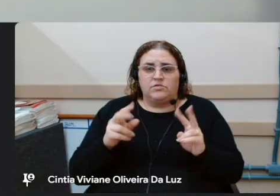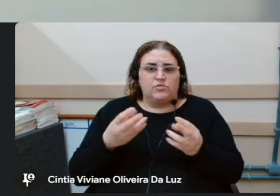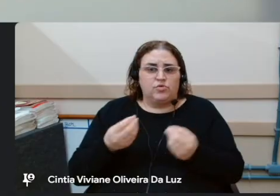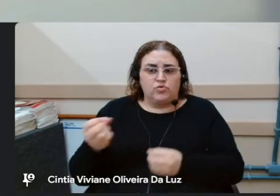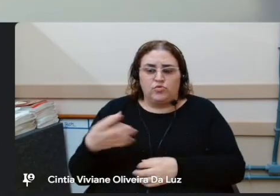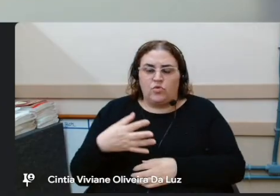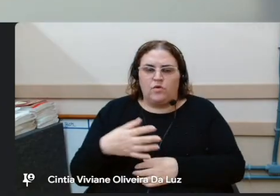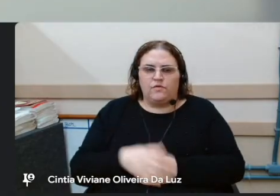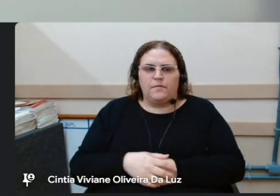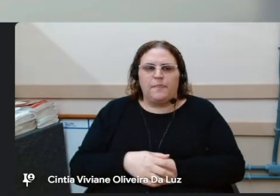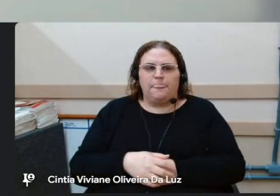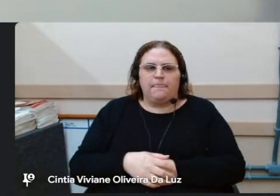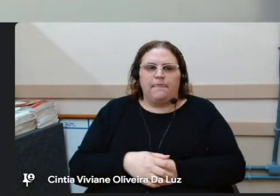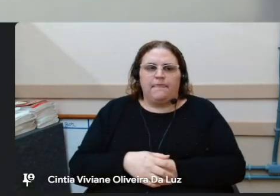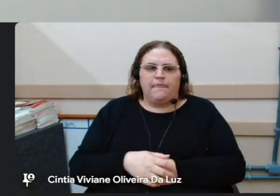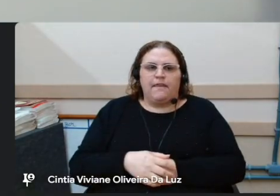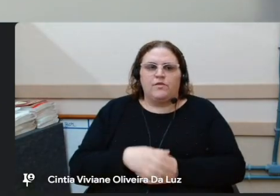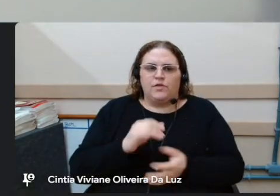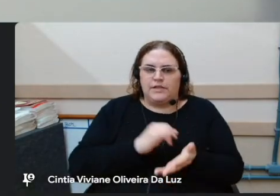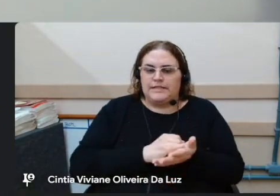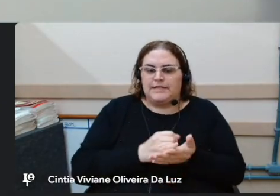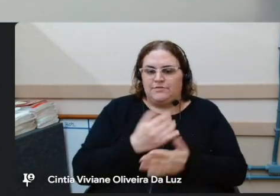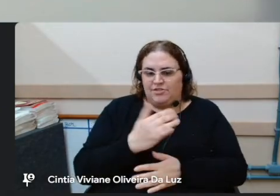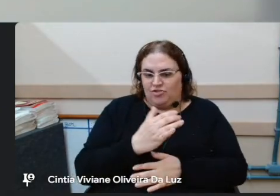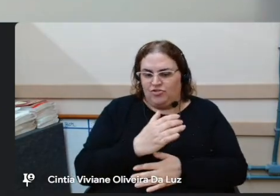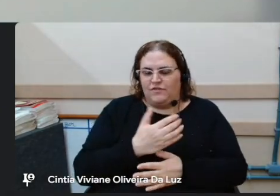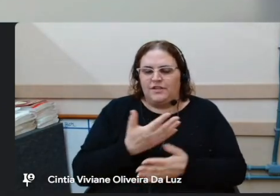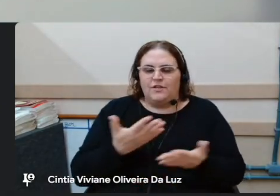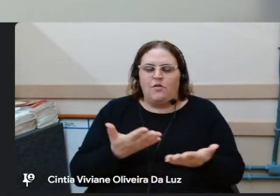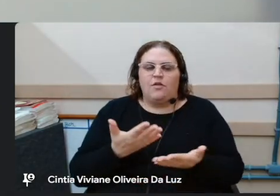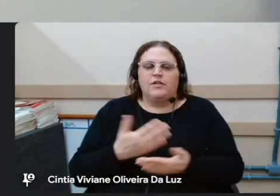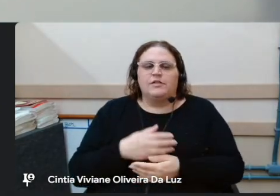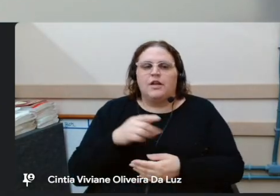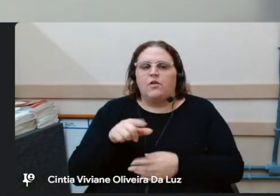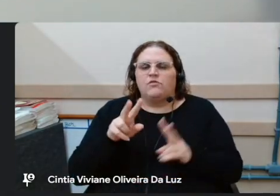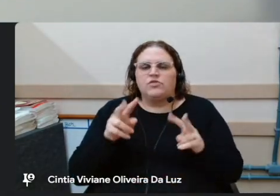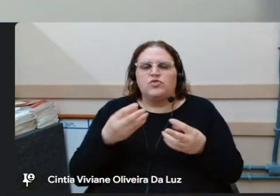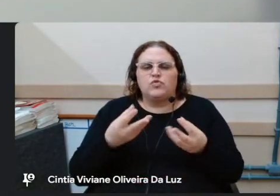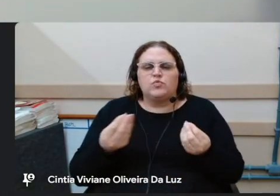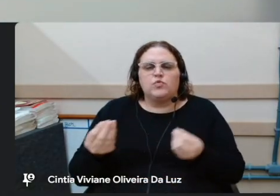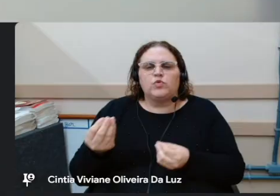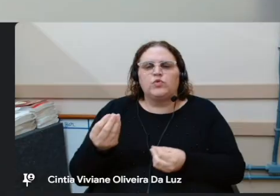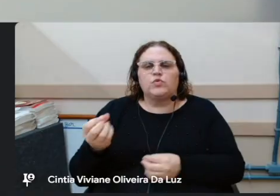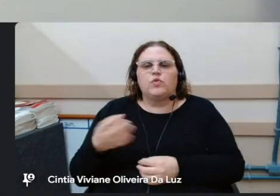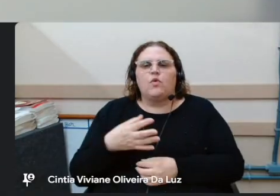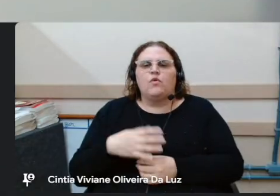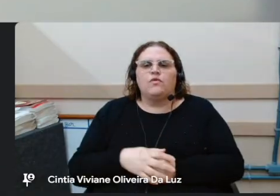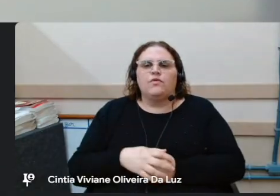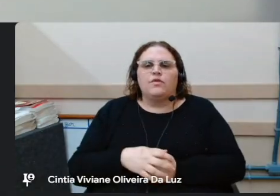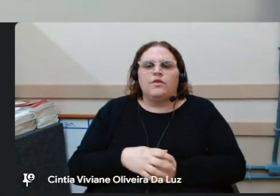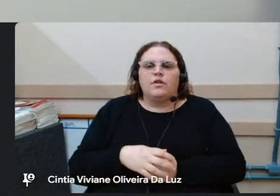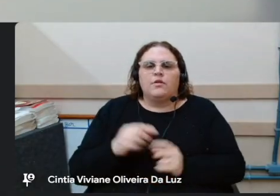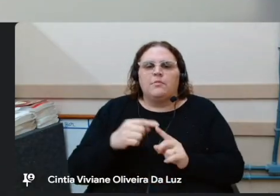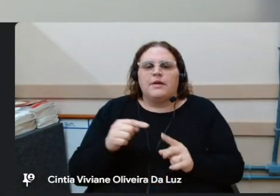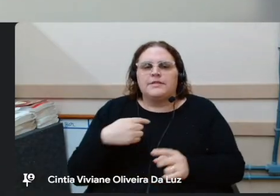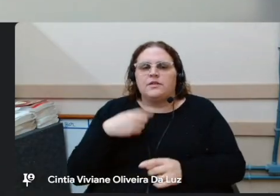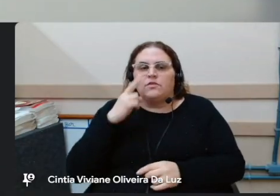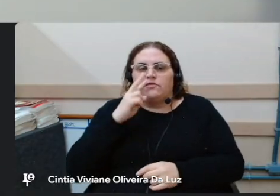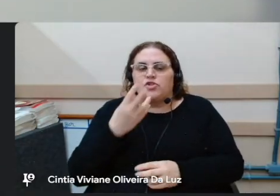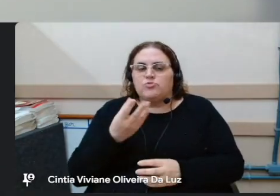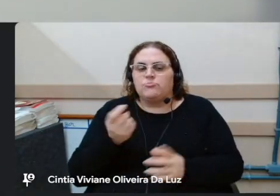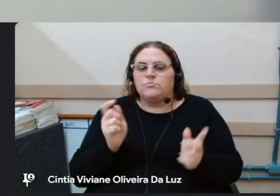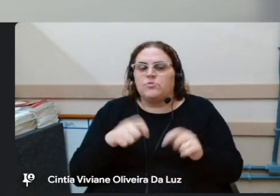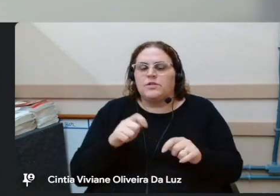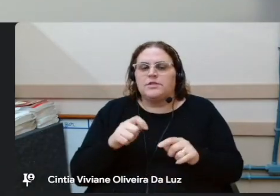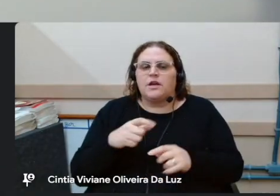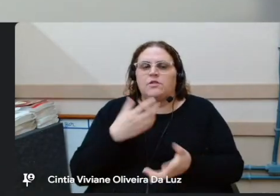que é um tema muito novo eu sou da iniciação científica esqueci de falar professora tá comentando aqui é um tema muito novo Eh mas que eu vejo muito